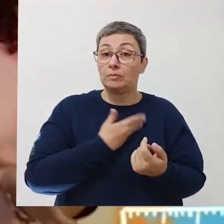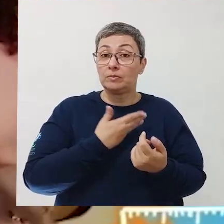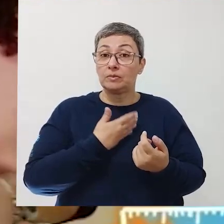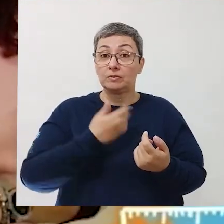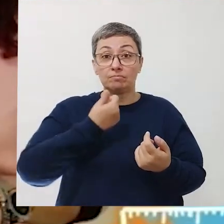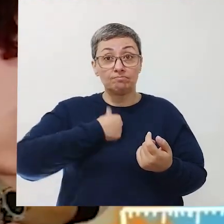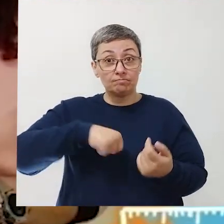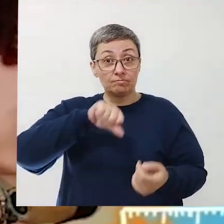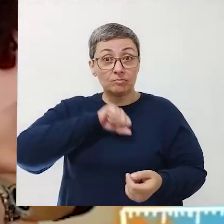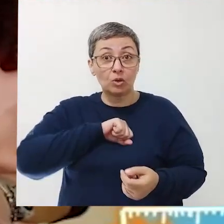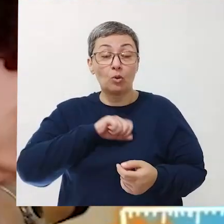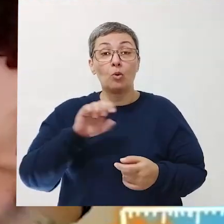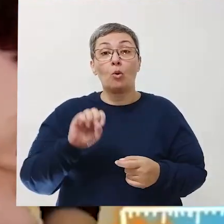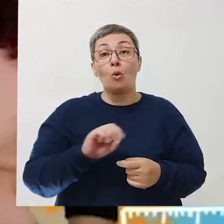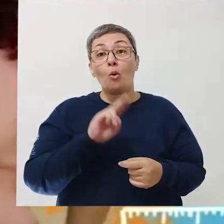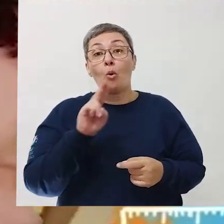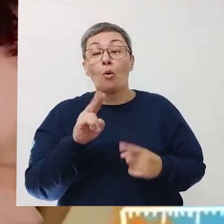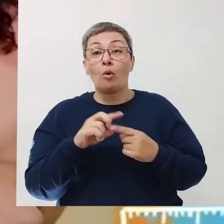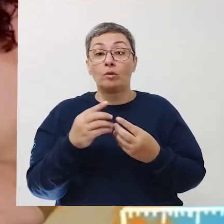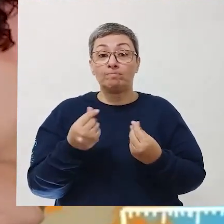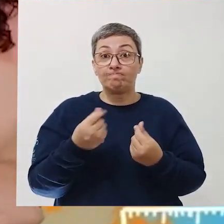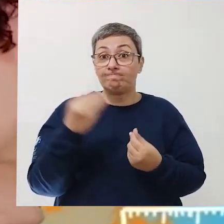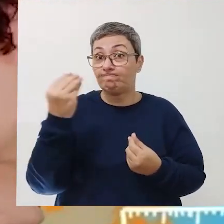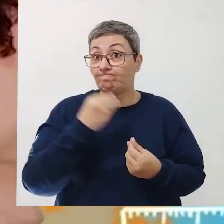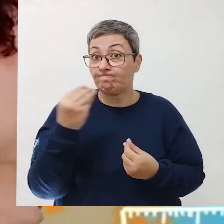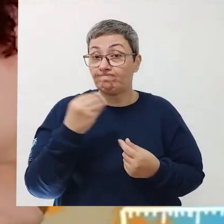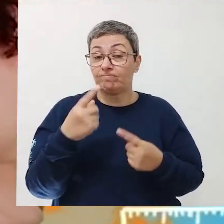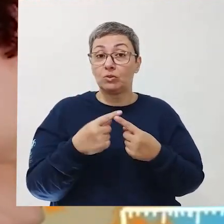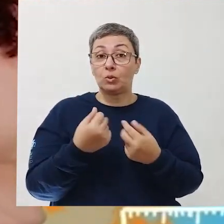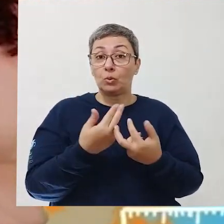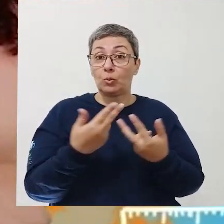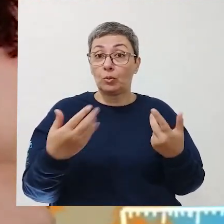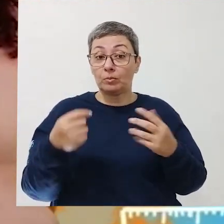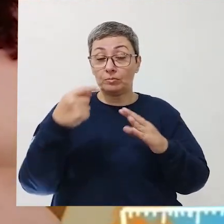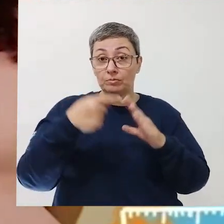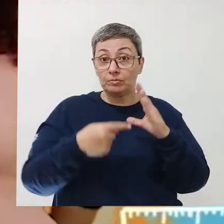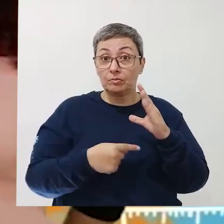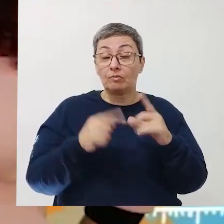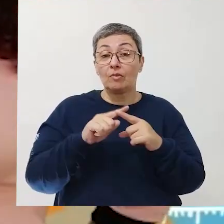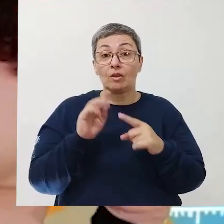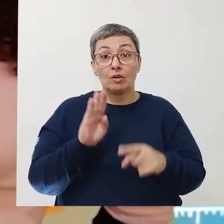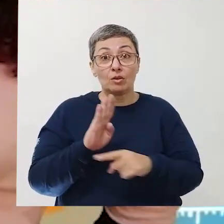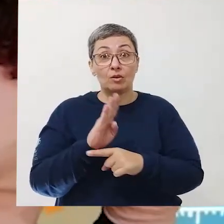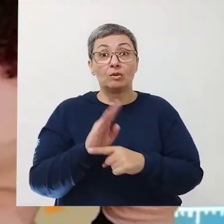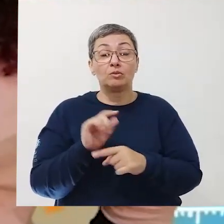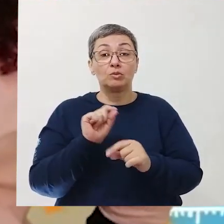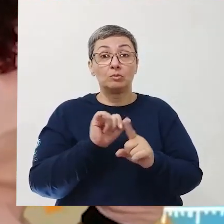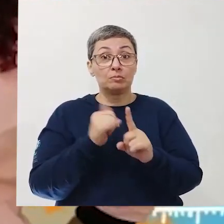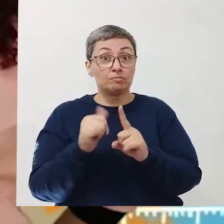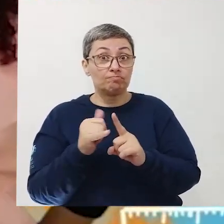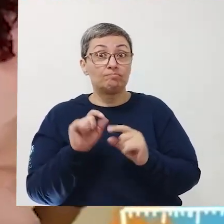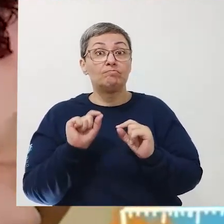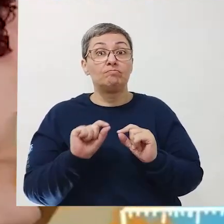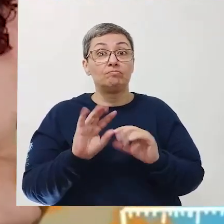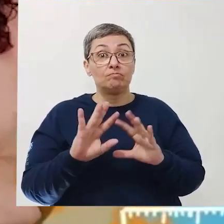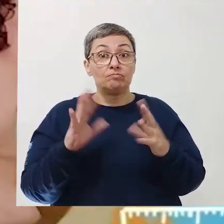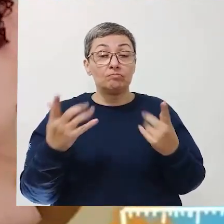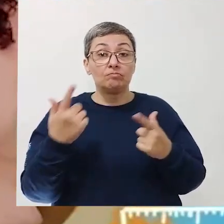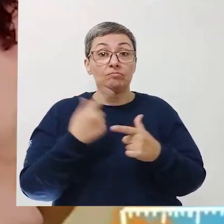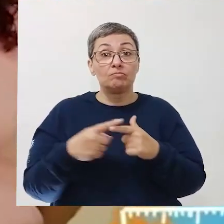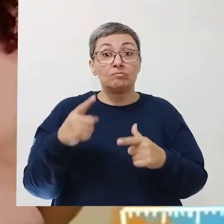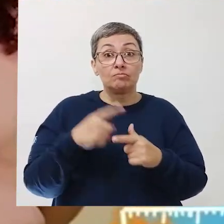extraordinário Entre outros Relatam de forma muito forte e realista O que sente uma pessoa que é vítima de